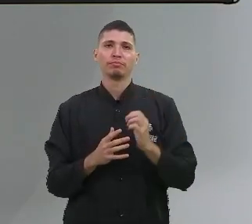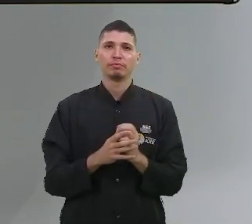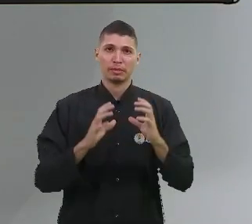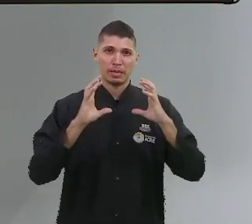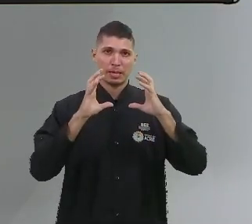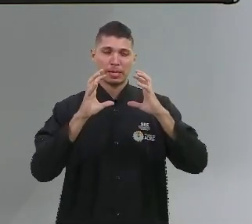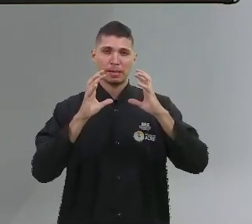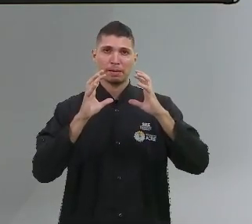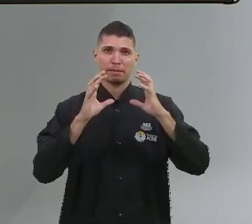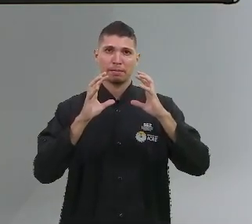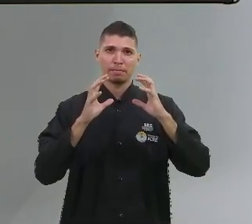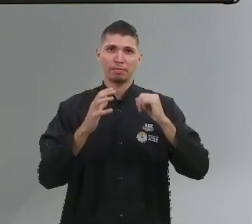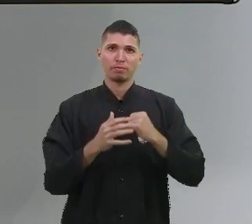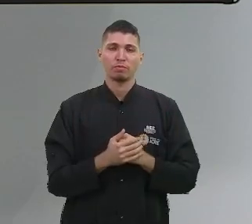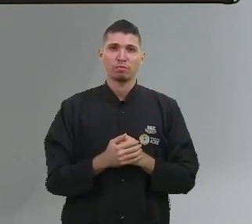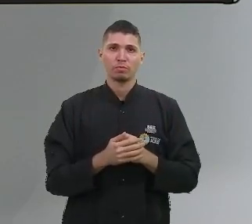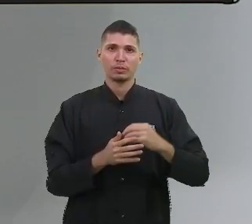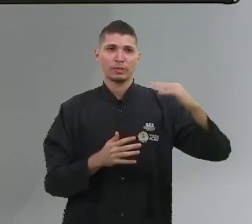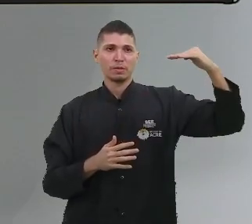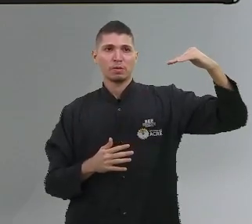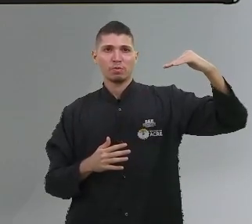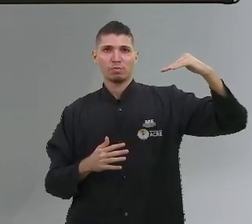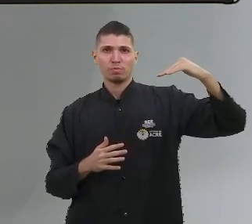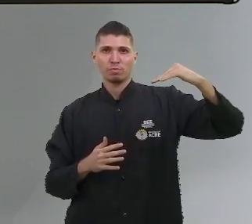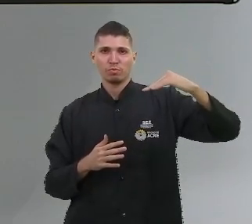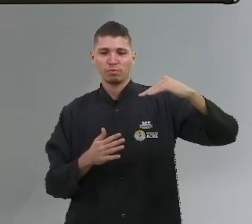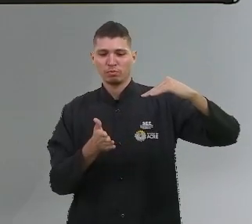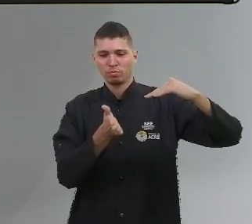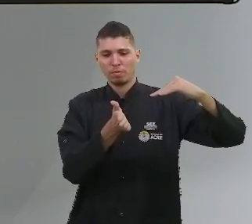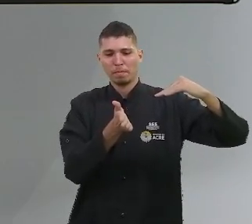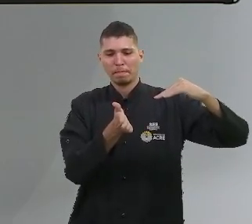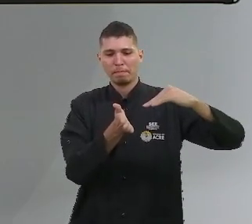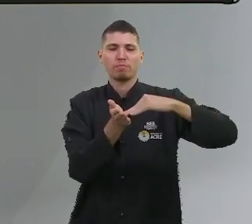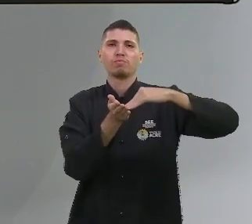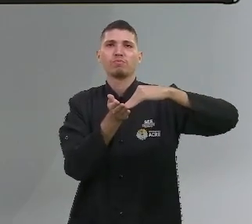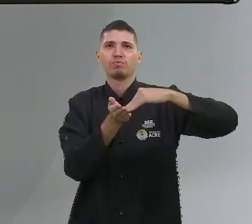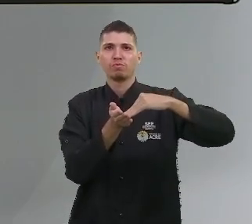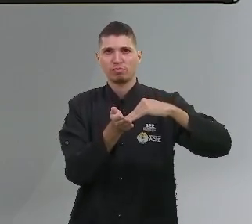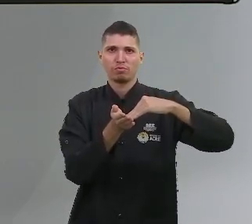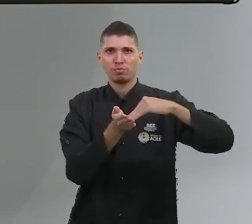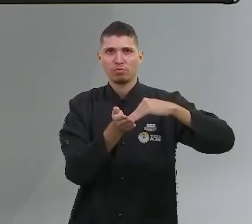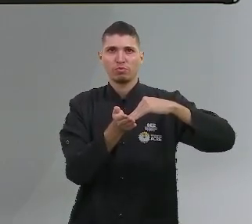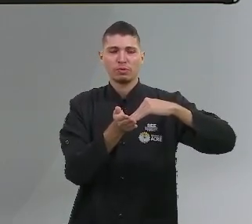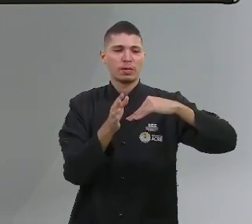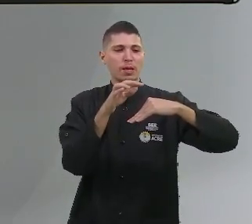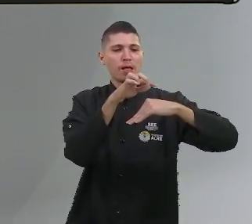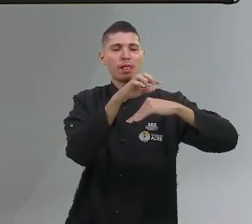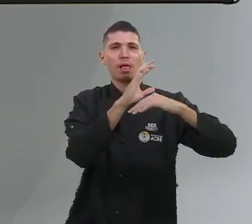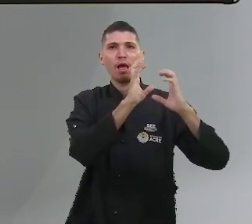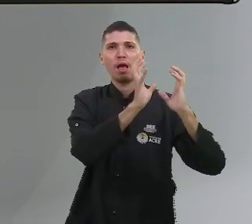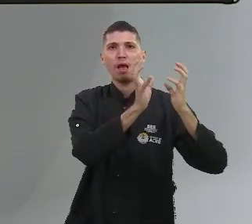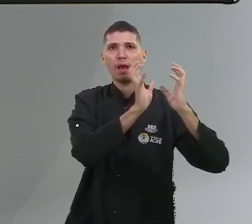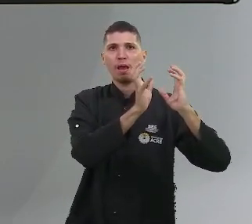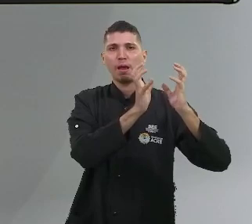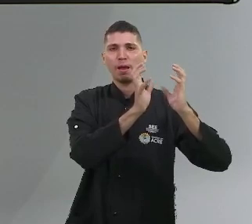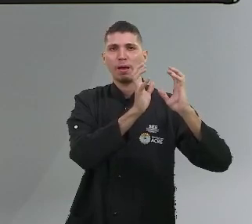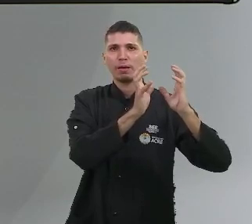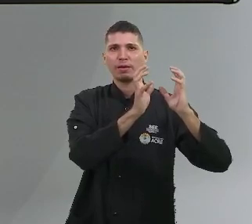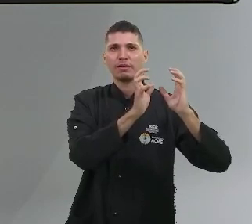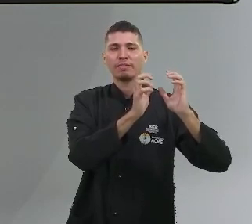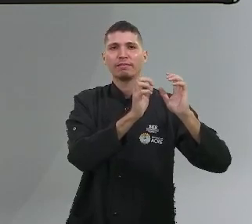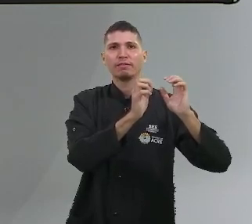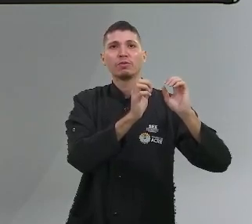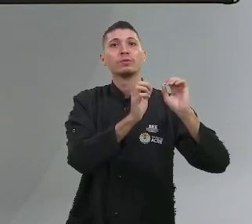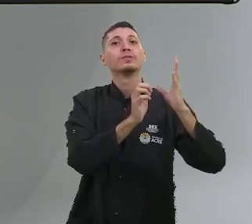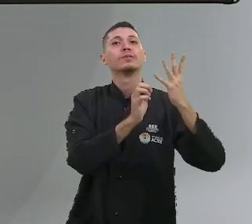carrinho ele colide com esse obstáculo, essas bolas, se elas estão em movimento, elas vão continuar o quê? Pela primeira lei de Newton, elas